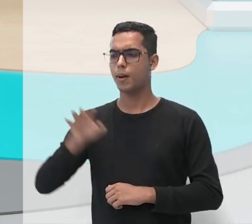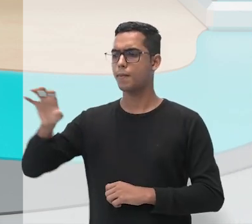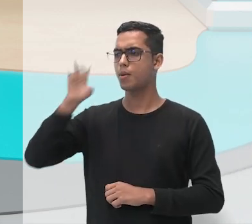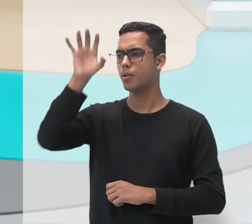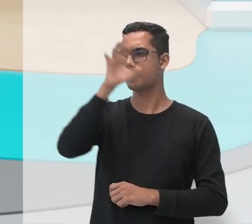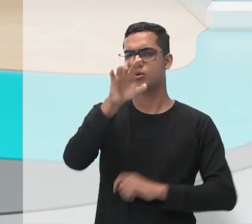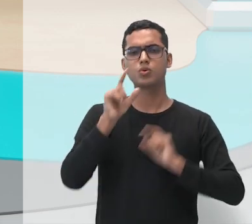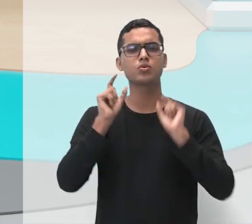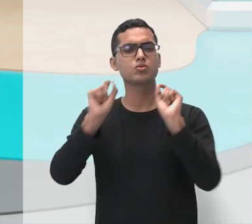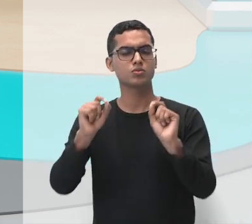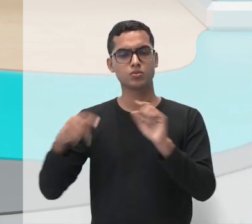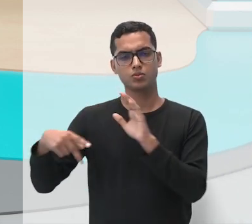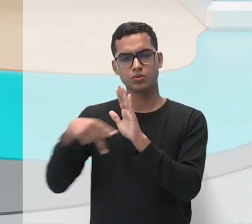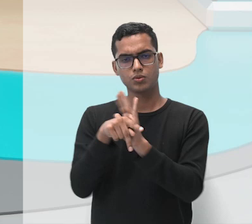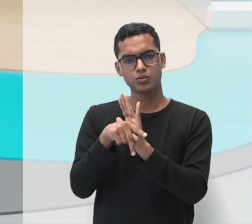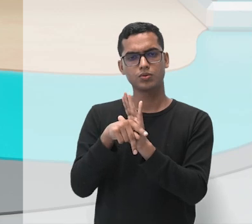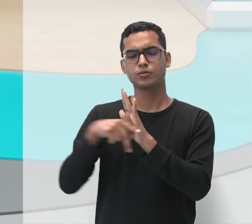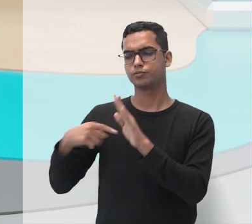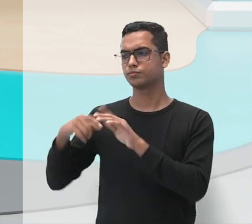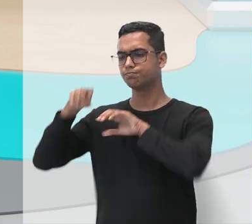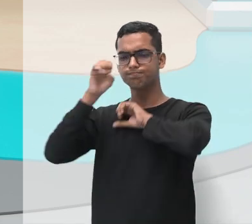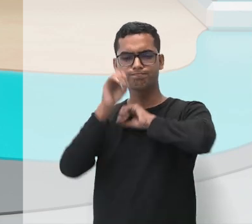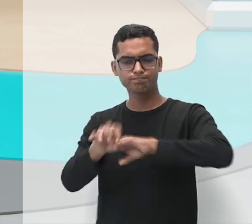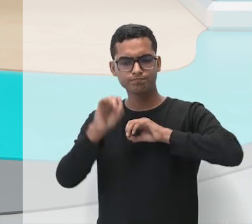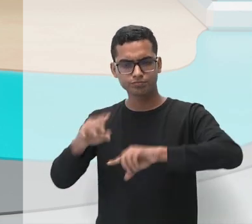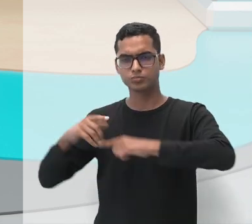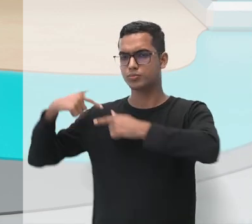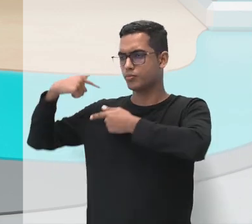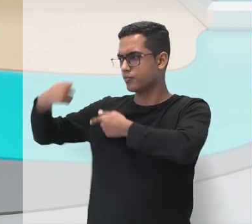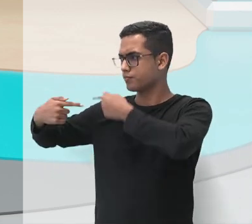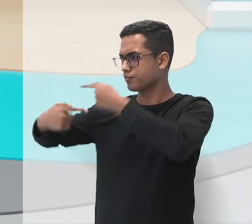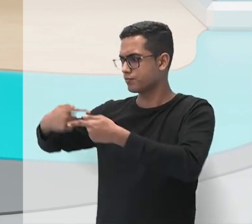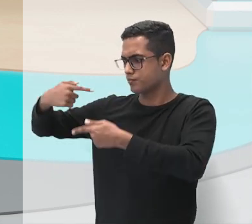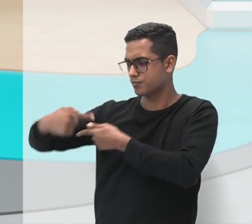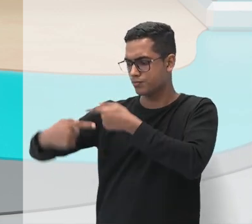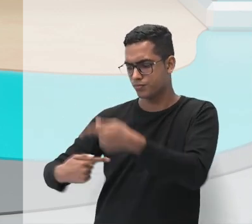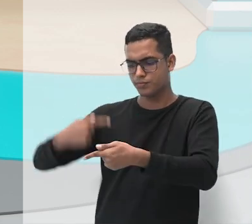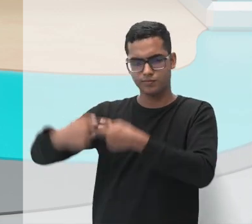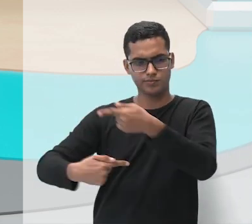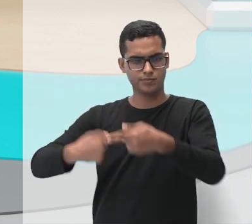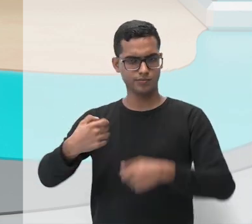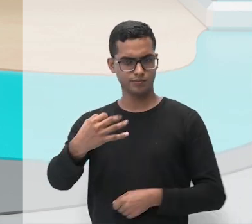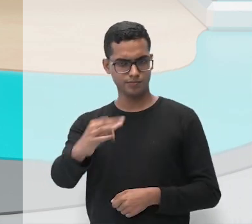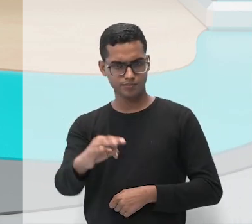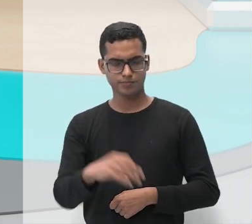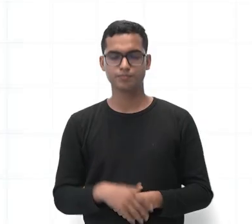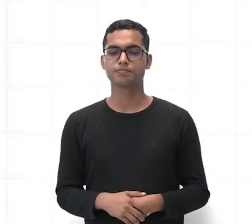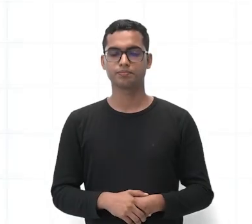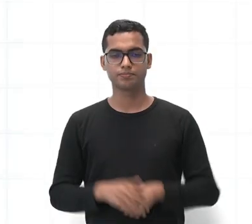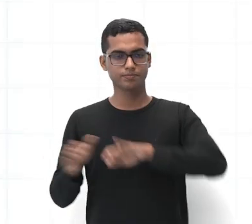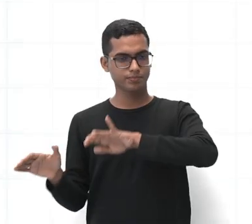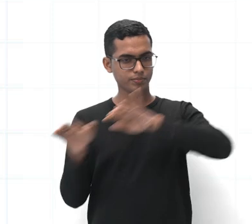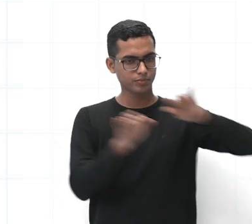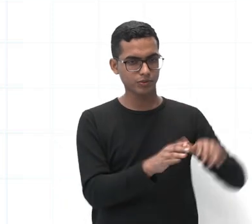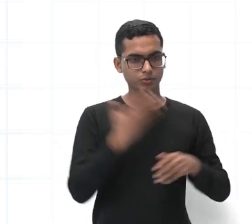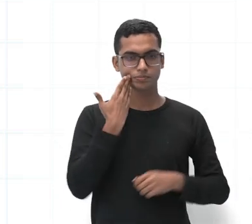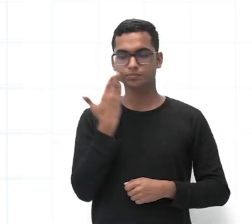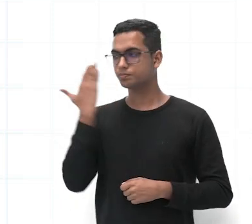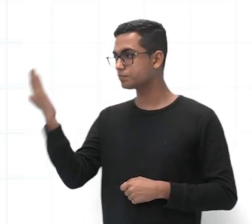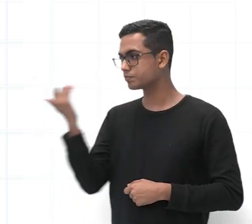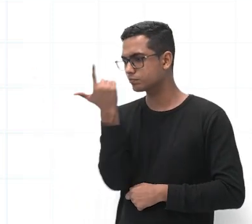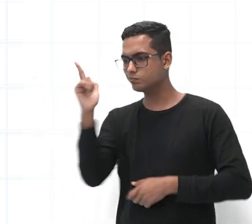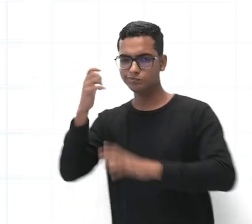questão de passar, né, de uma geração para outra, certo? Prosseguindo. Uma